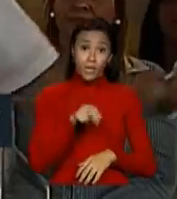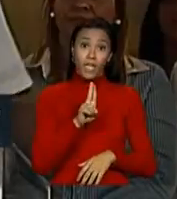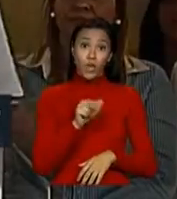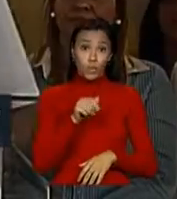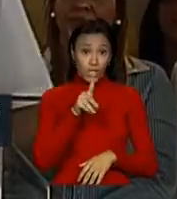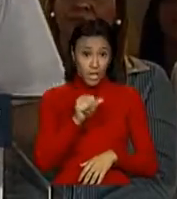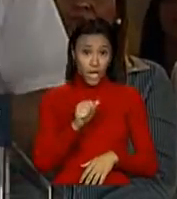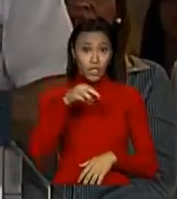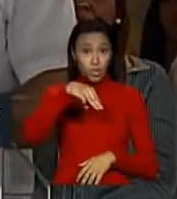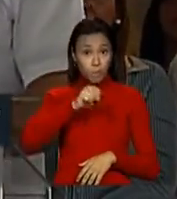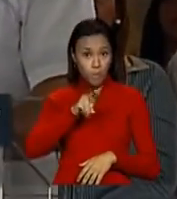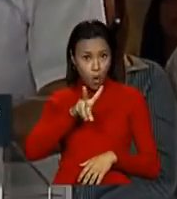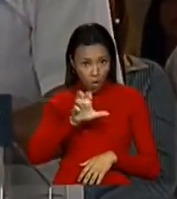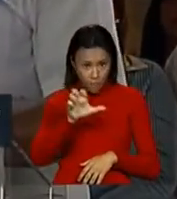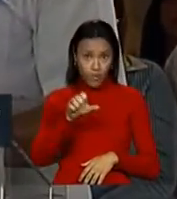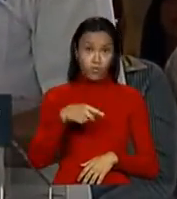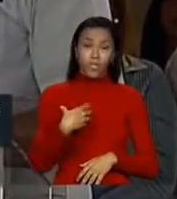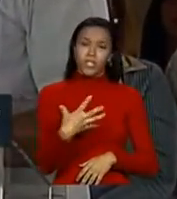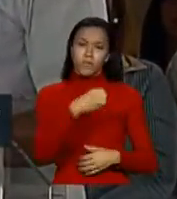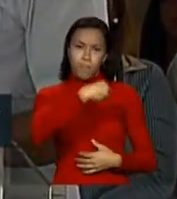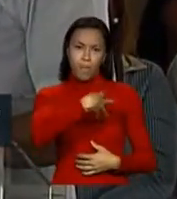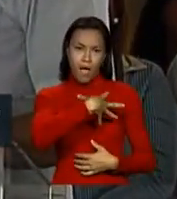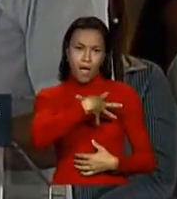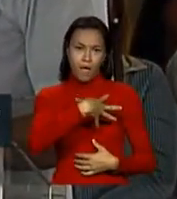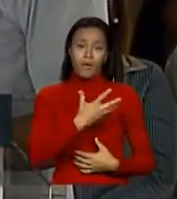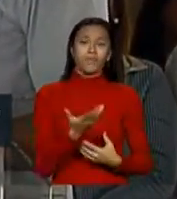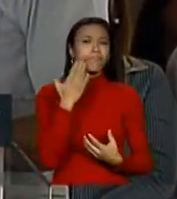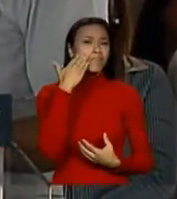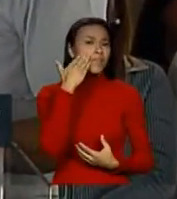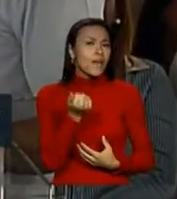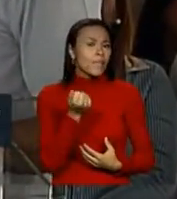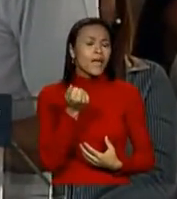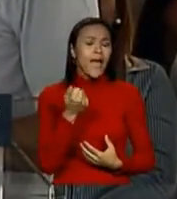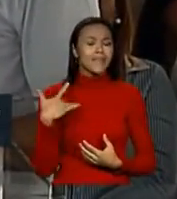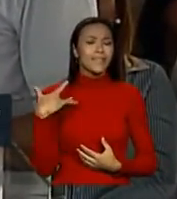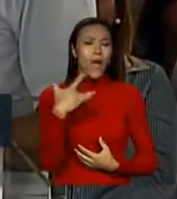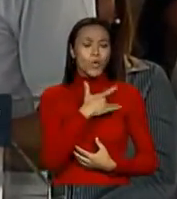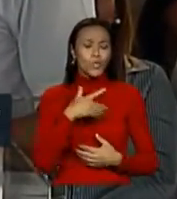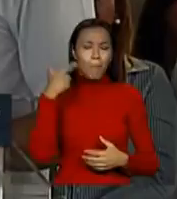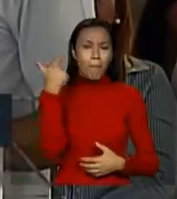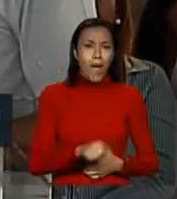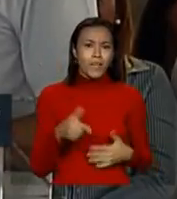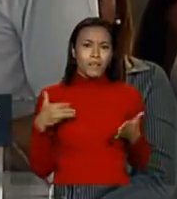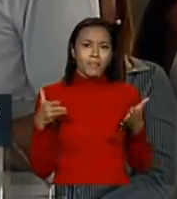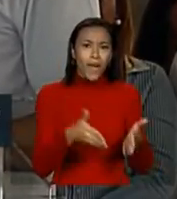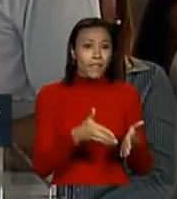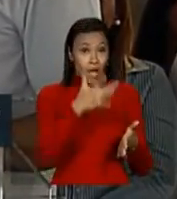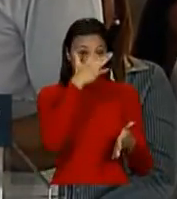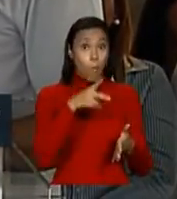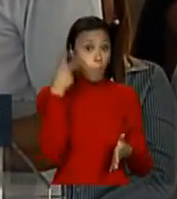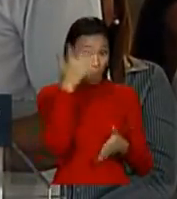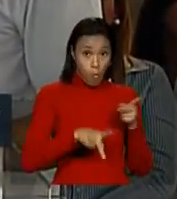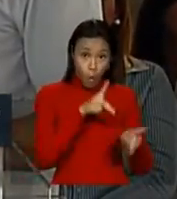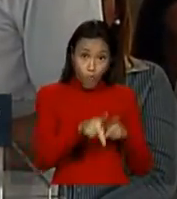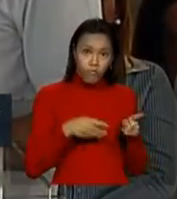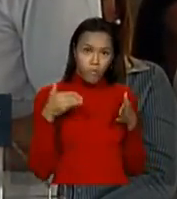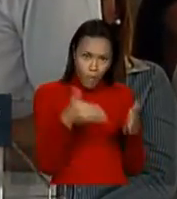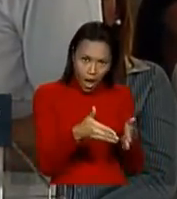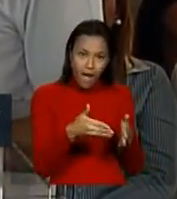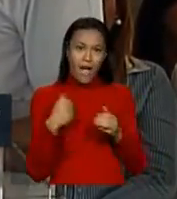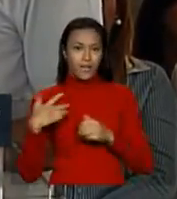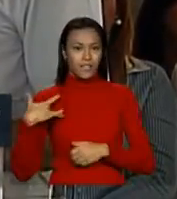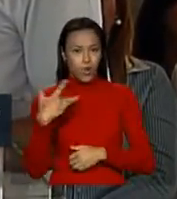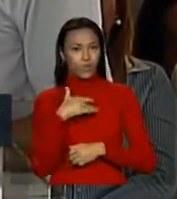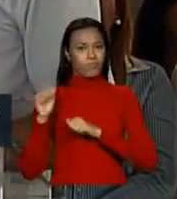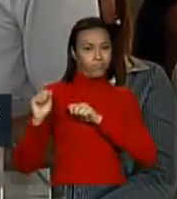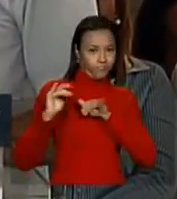móvel de mamógrafos que faz com que a saúde chegue mais perto aonde o povo está se hoje nós